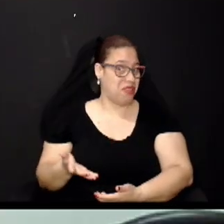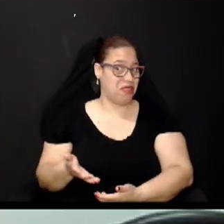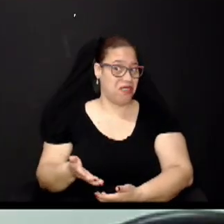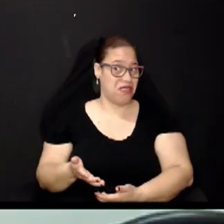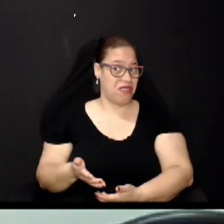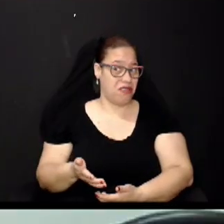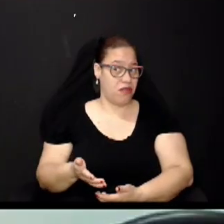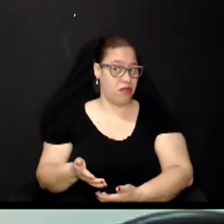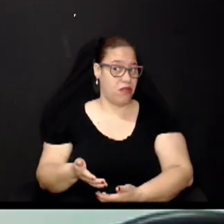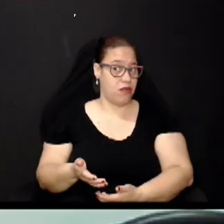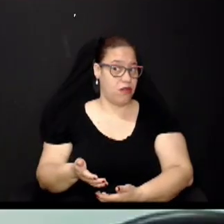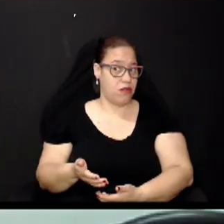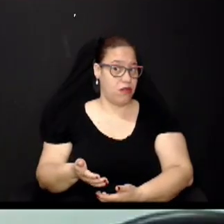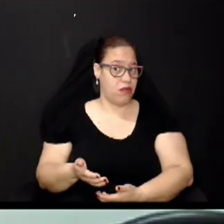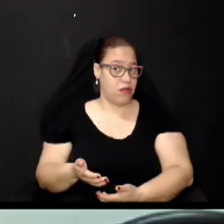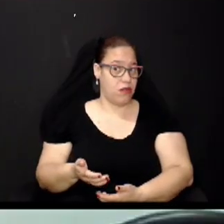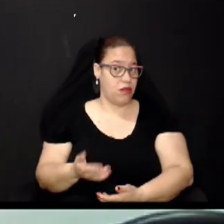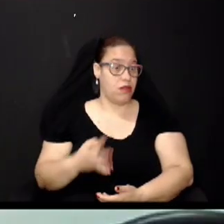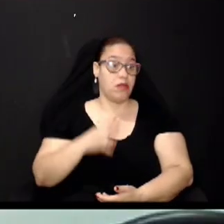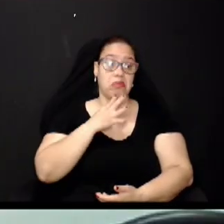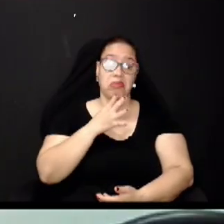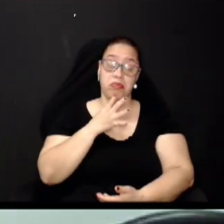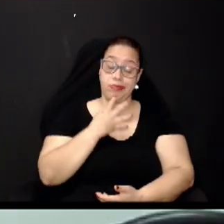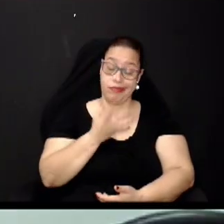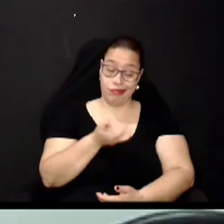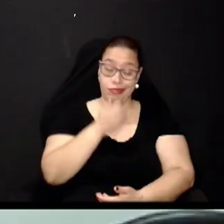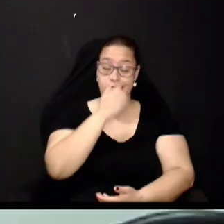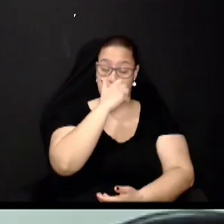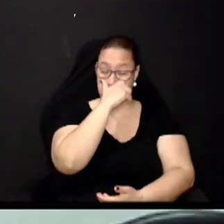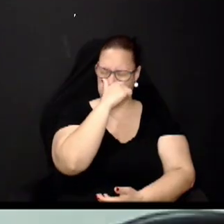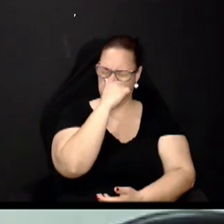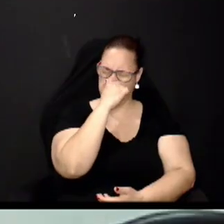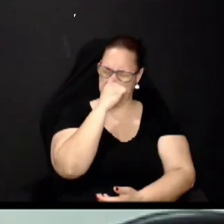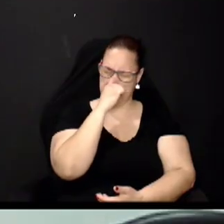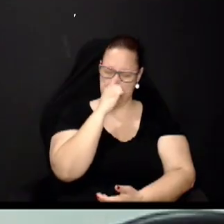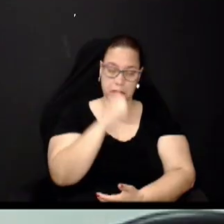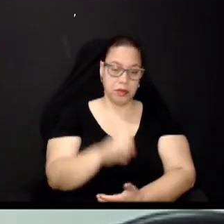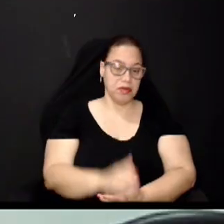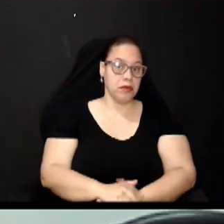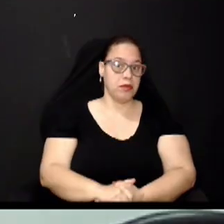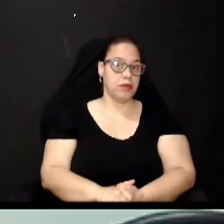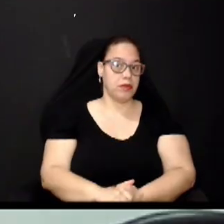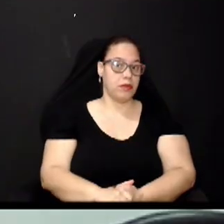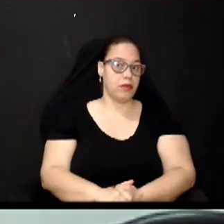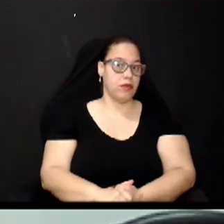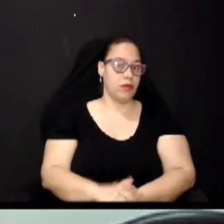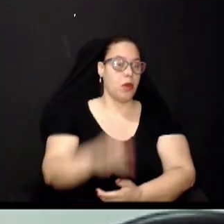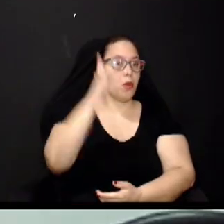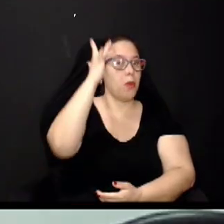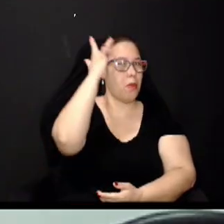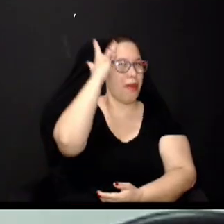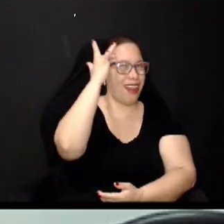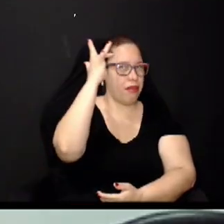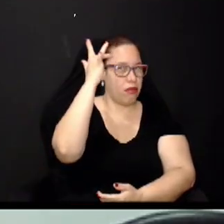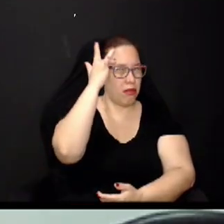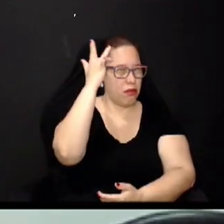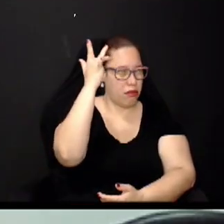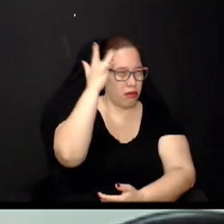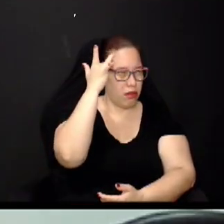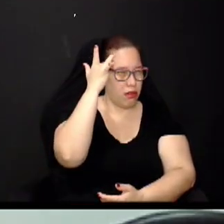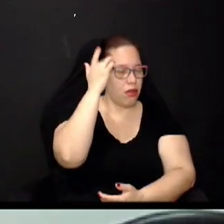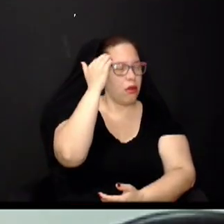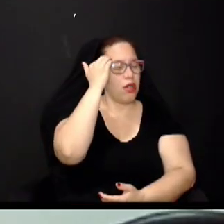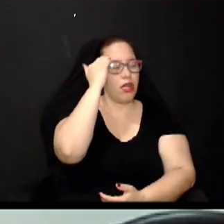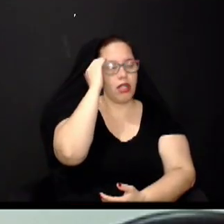que ser coerente, a gente tem que ser maduro em muitos momentos, né, para